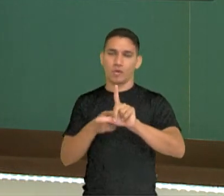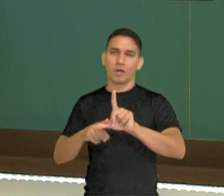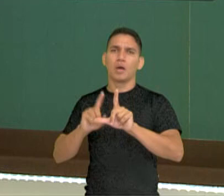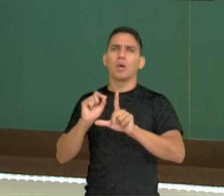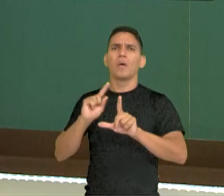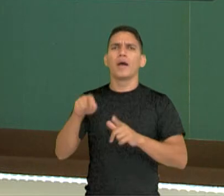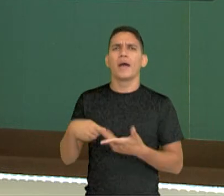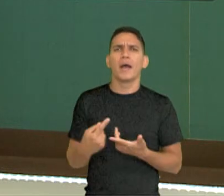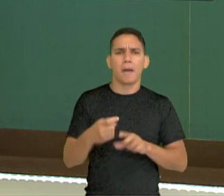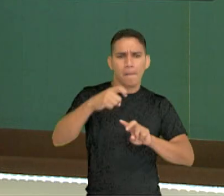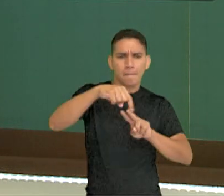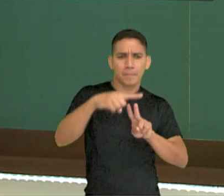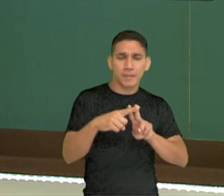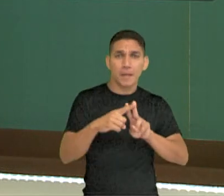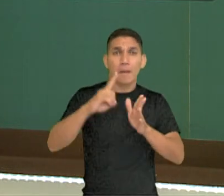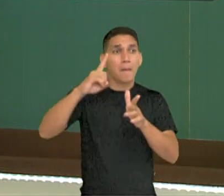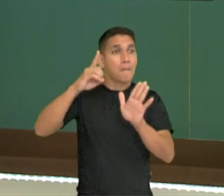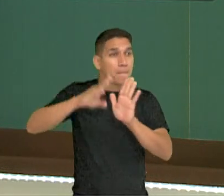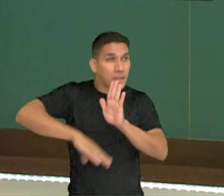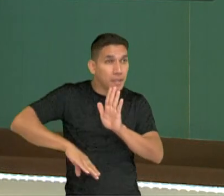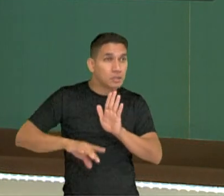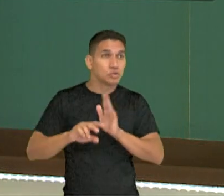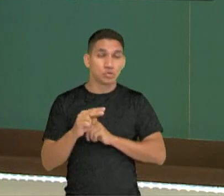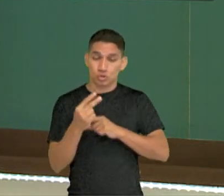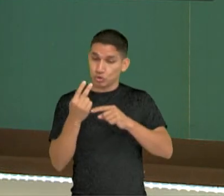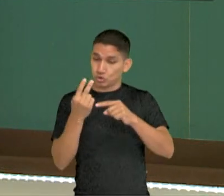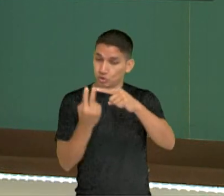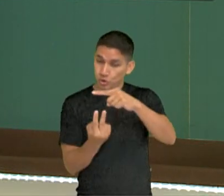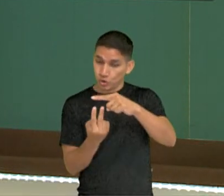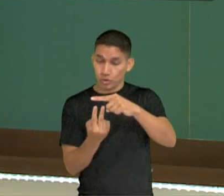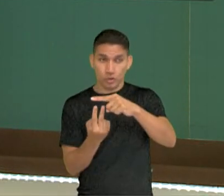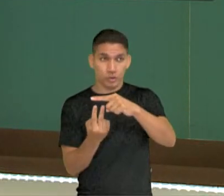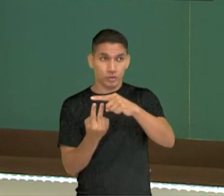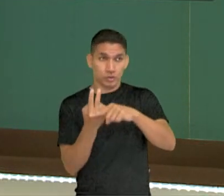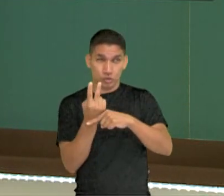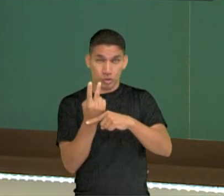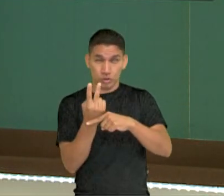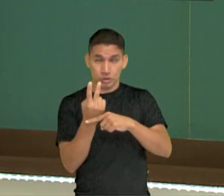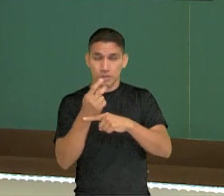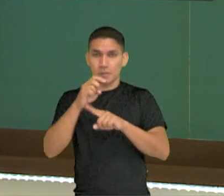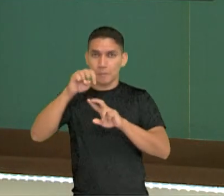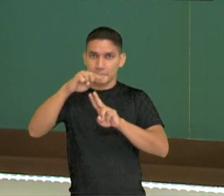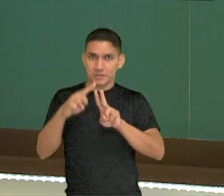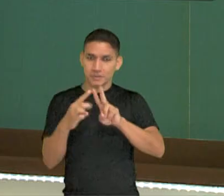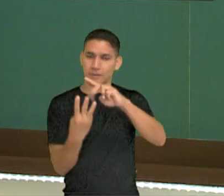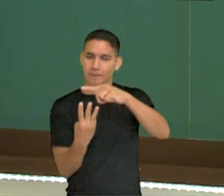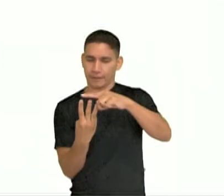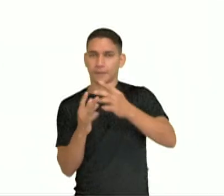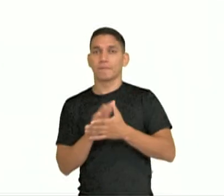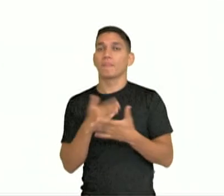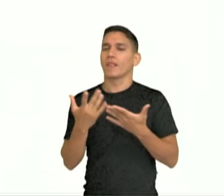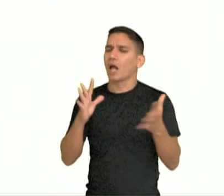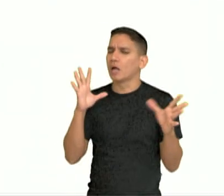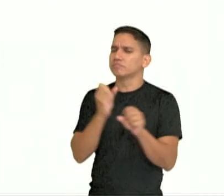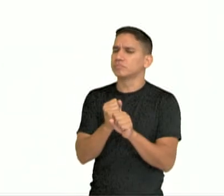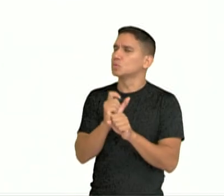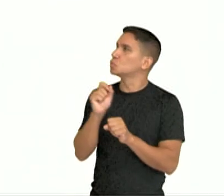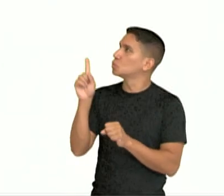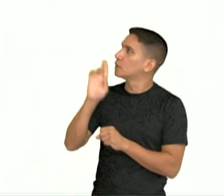2π sobre 3, tudo em radianos, tá? Eu cheguei à conclusão, então, de que esse ângulo de 2π sobre 3